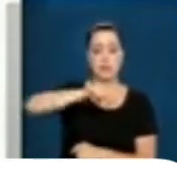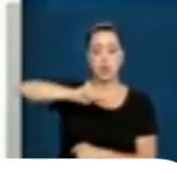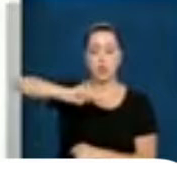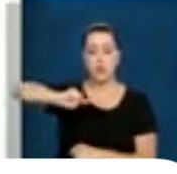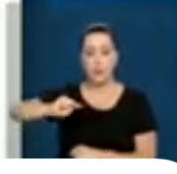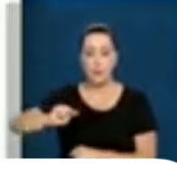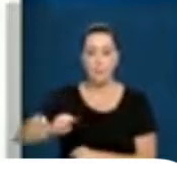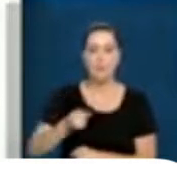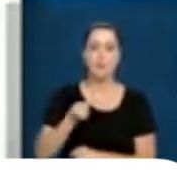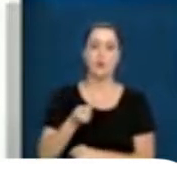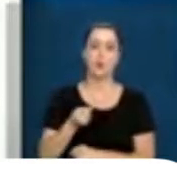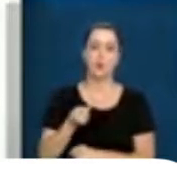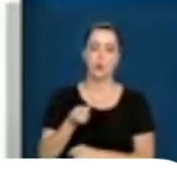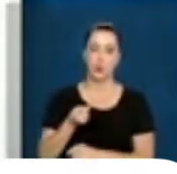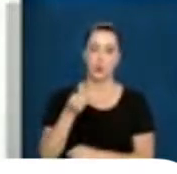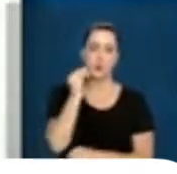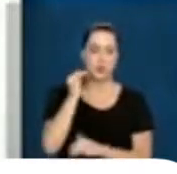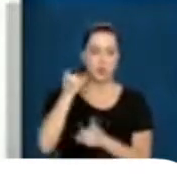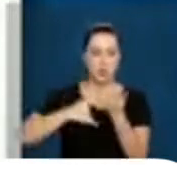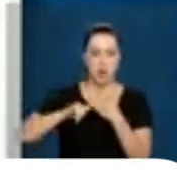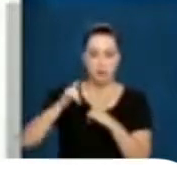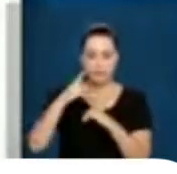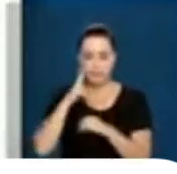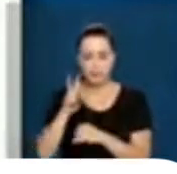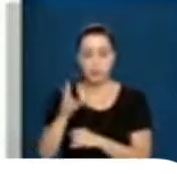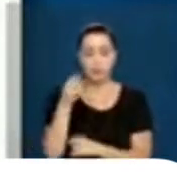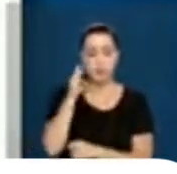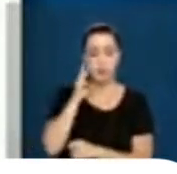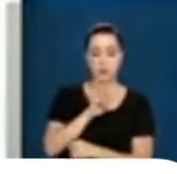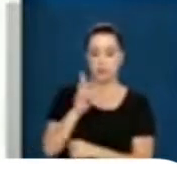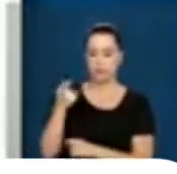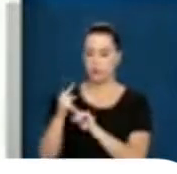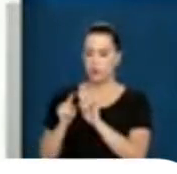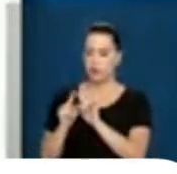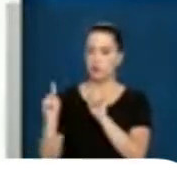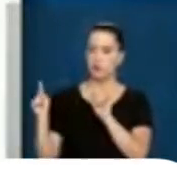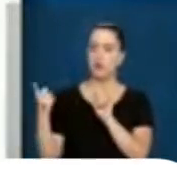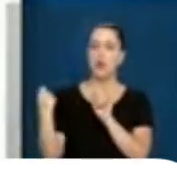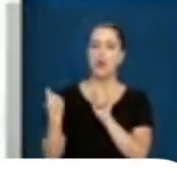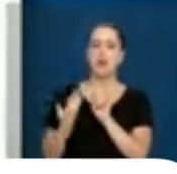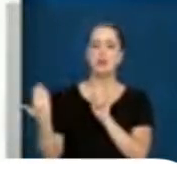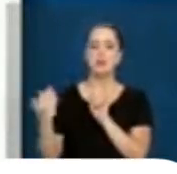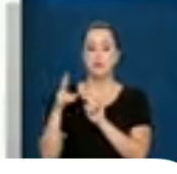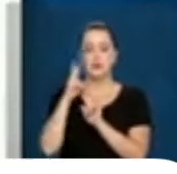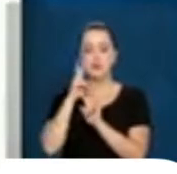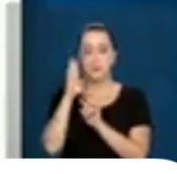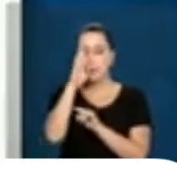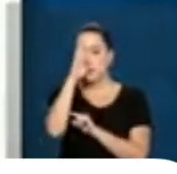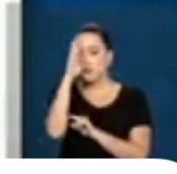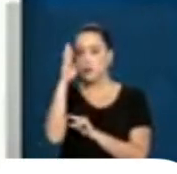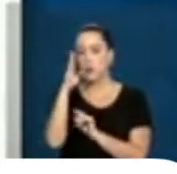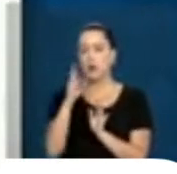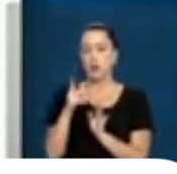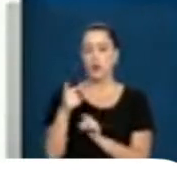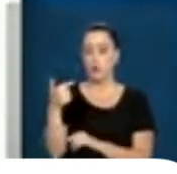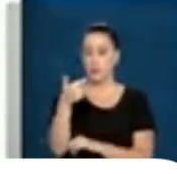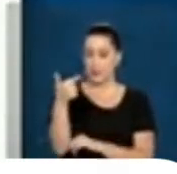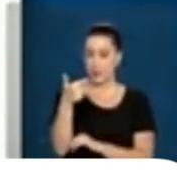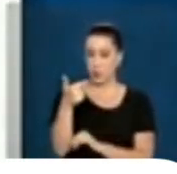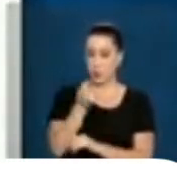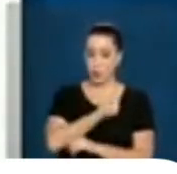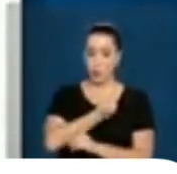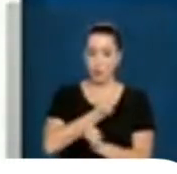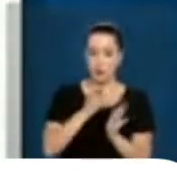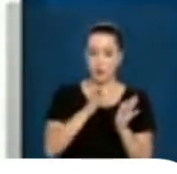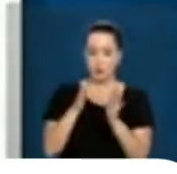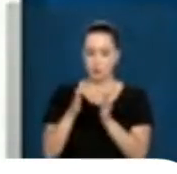distribuídos. Então, quando vocês olharem para esse painel, vocês vão olhar para a segunda coluna, para o segundo número ali. Ou